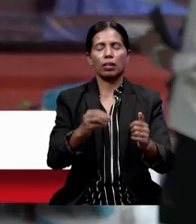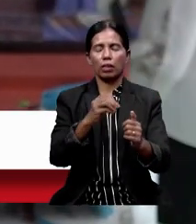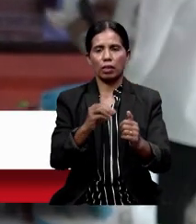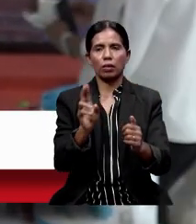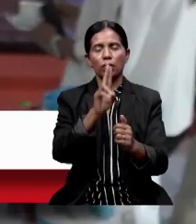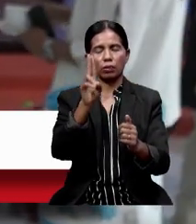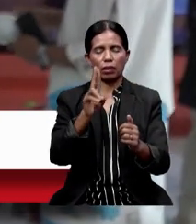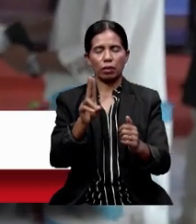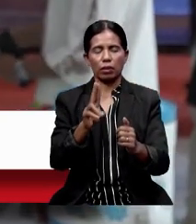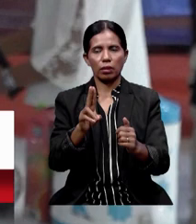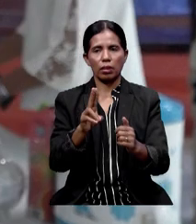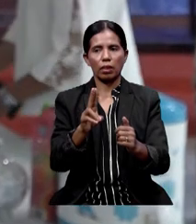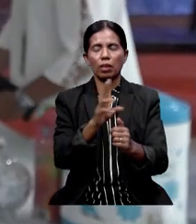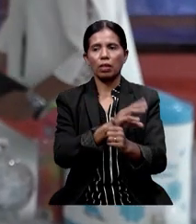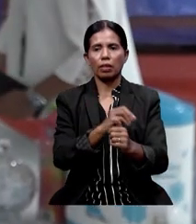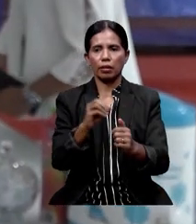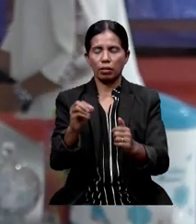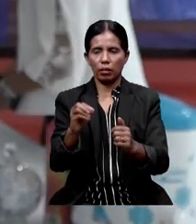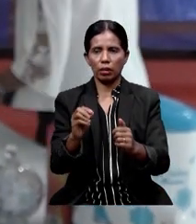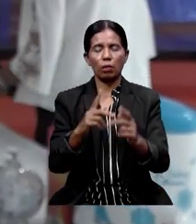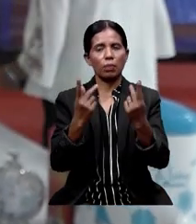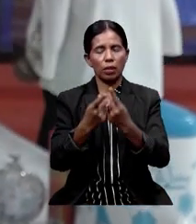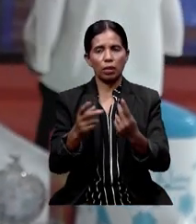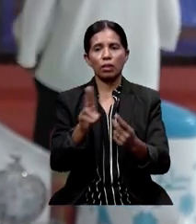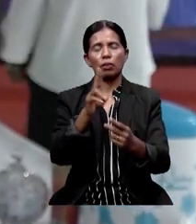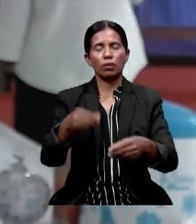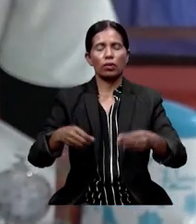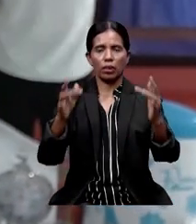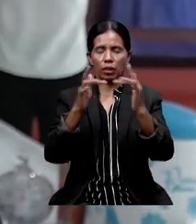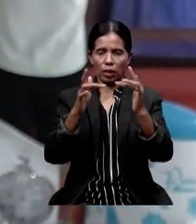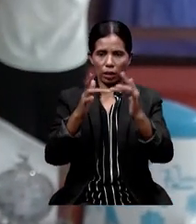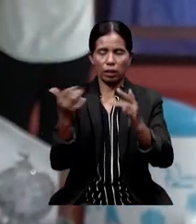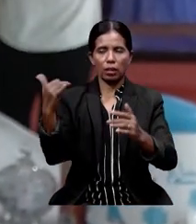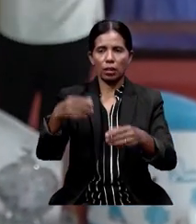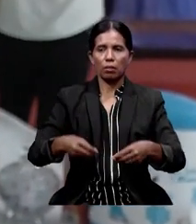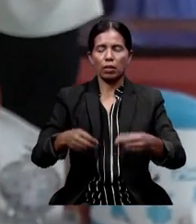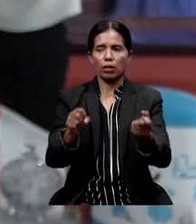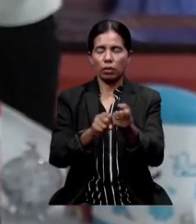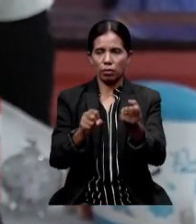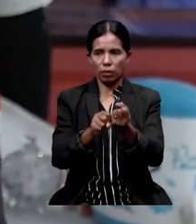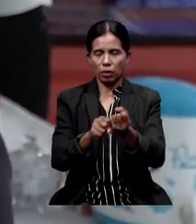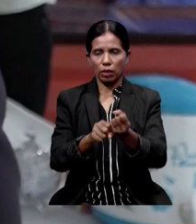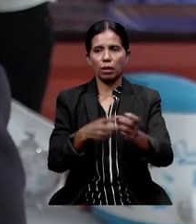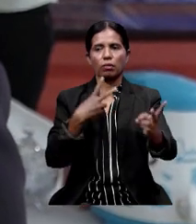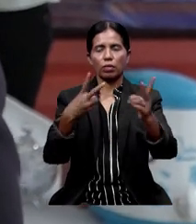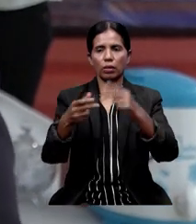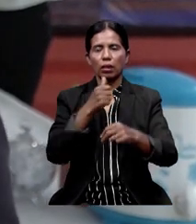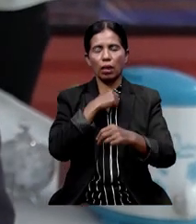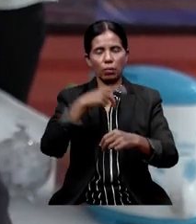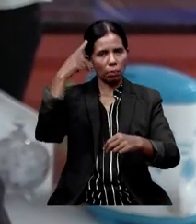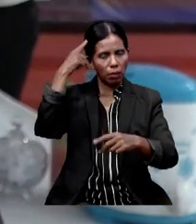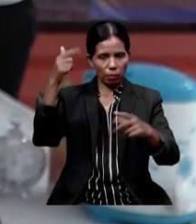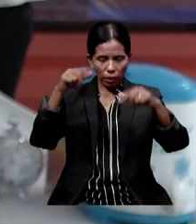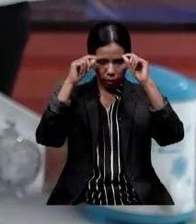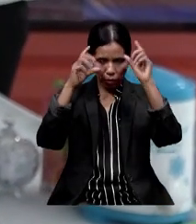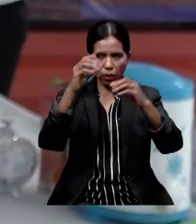Sira, de se organizar Sira para depois Sira pelo apoio durante visita a Papua Nova Timor. Né